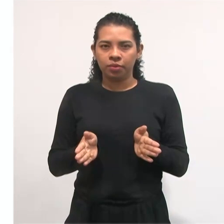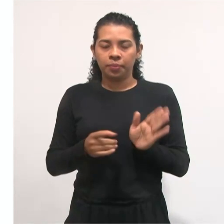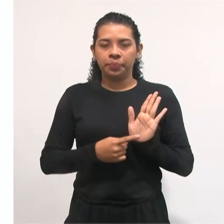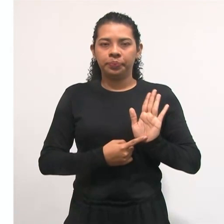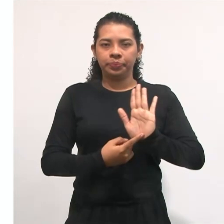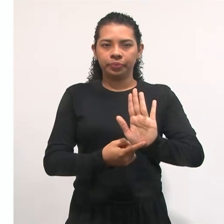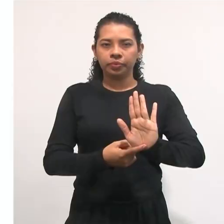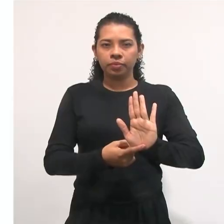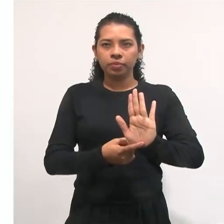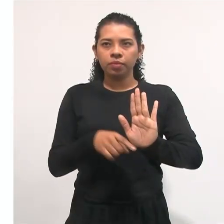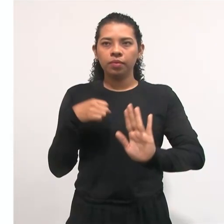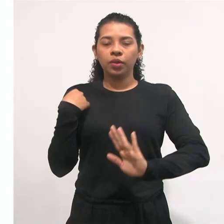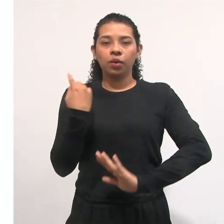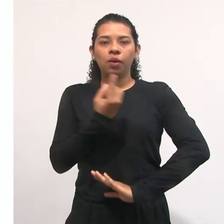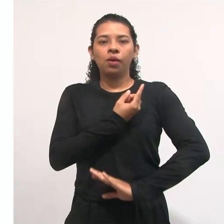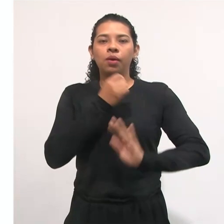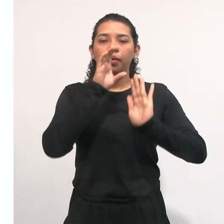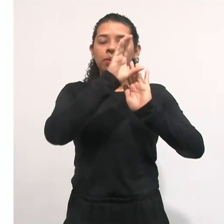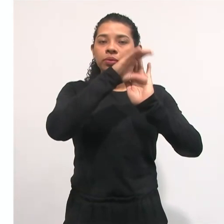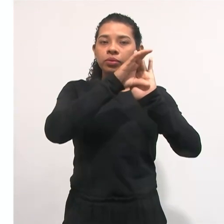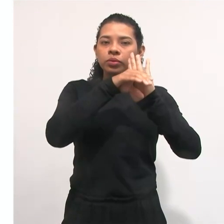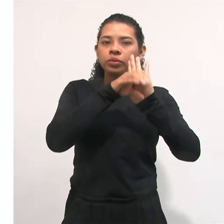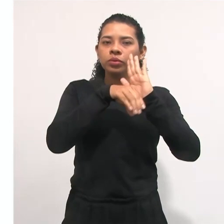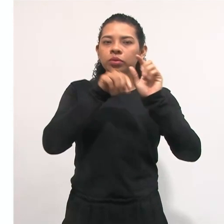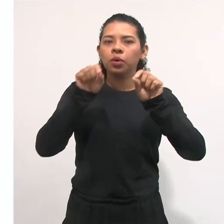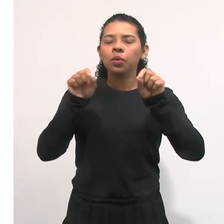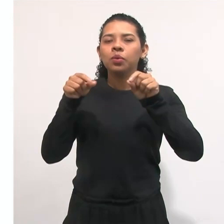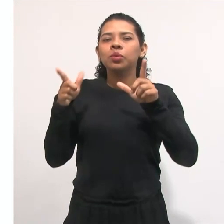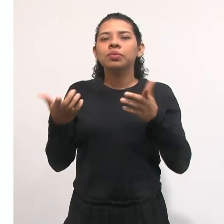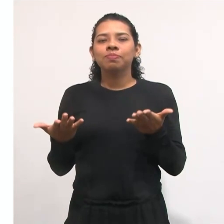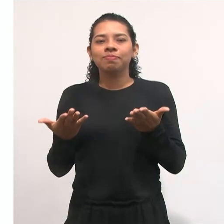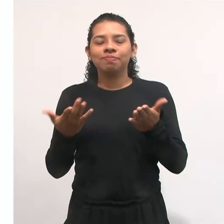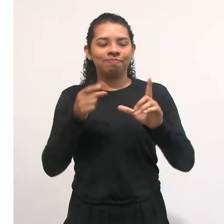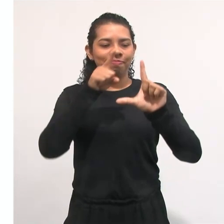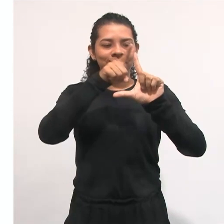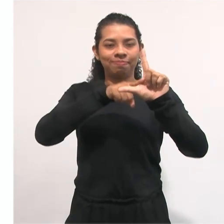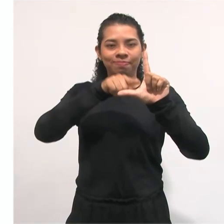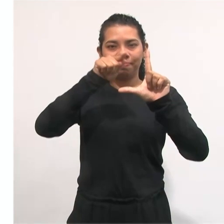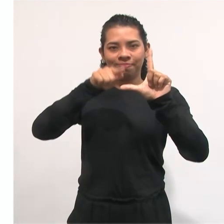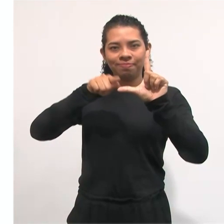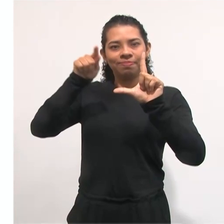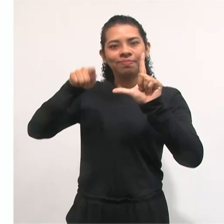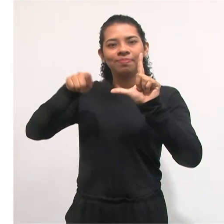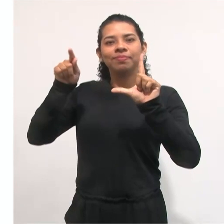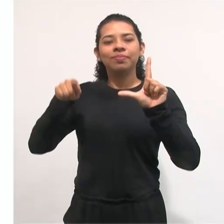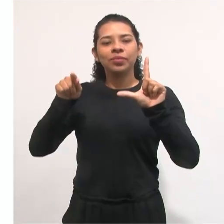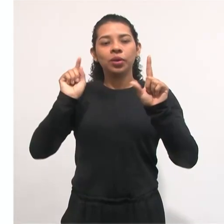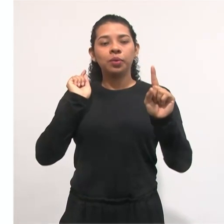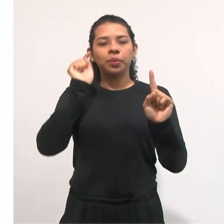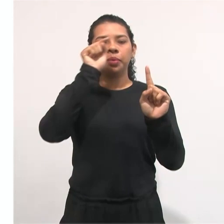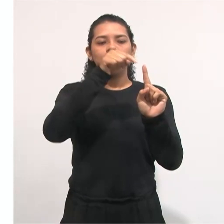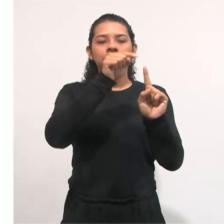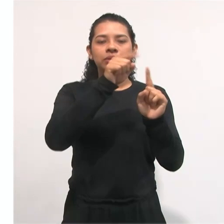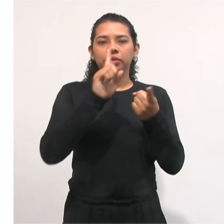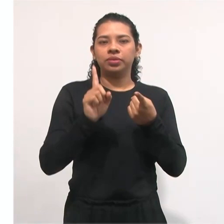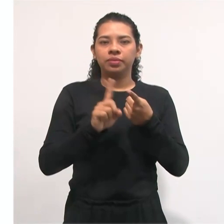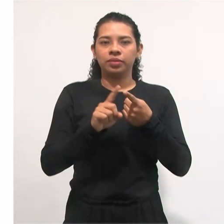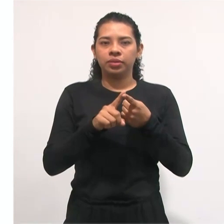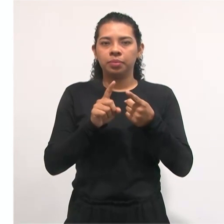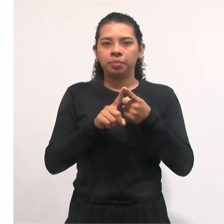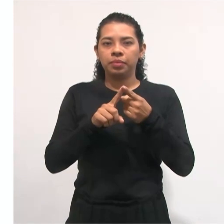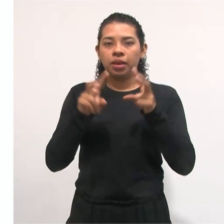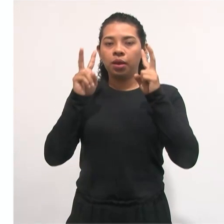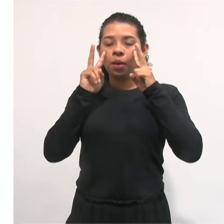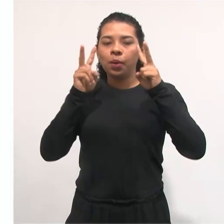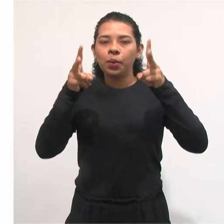Nós vamos conceituar estatística. O que vem a ser estatística? Então esse vai ser um dos nossos objetivos. Segundo objetivo,